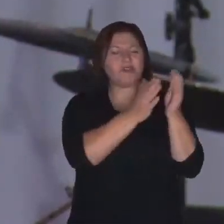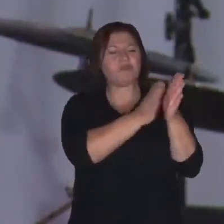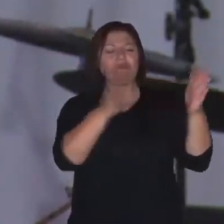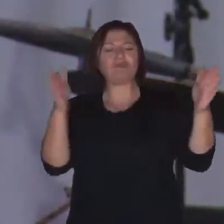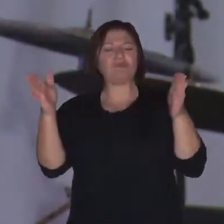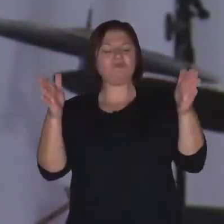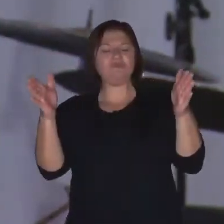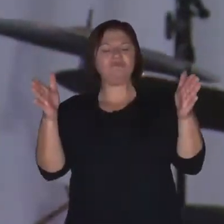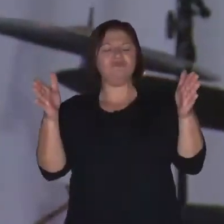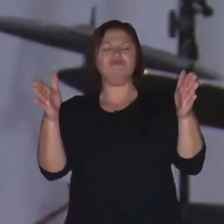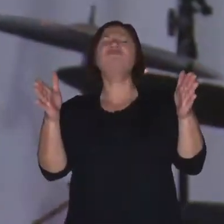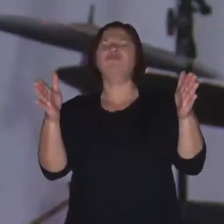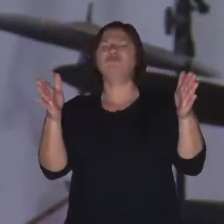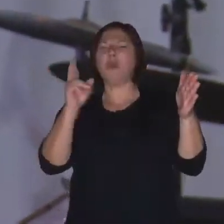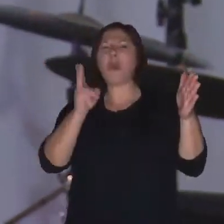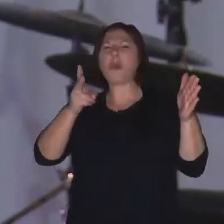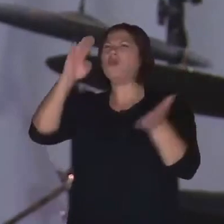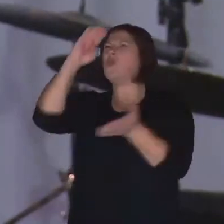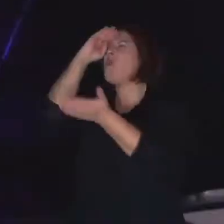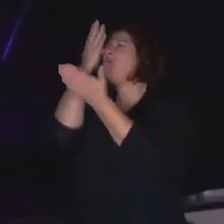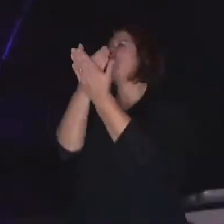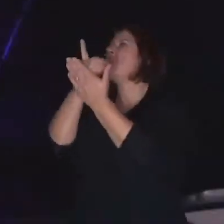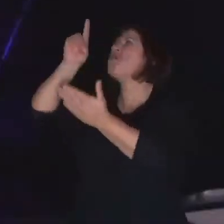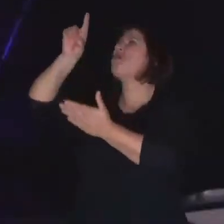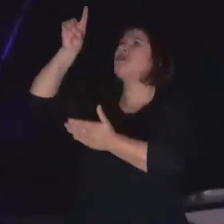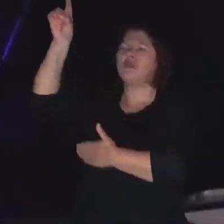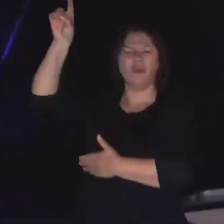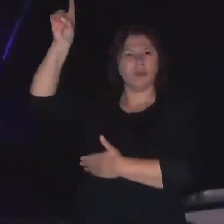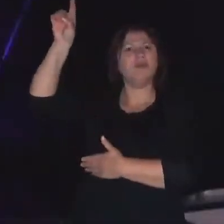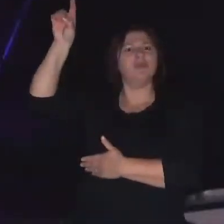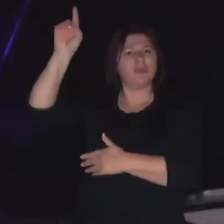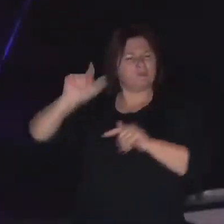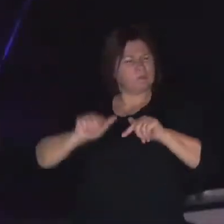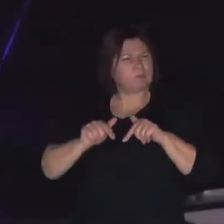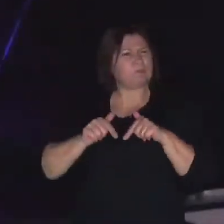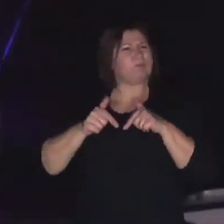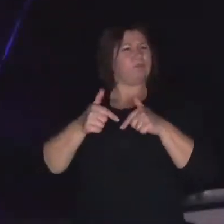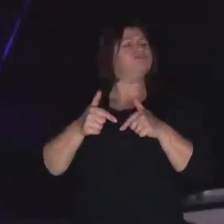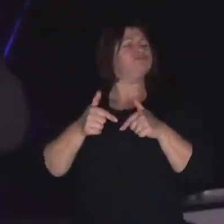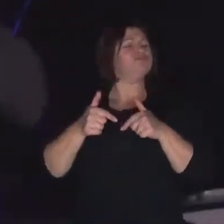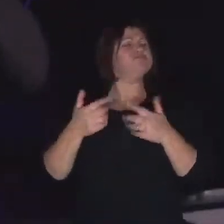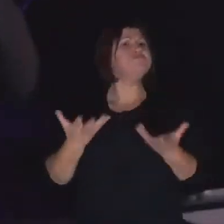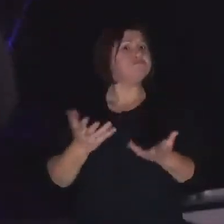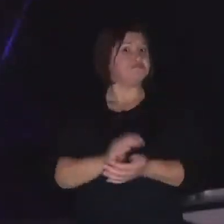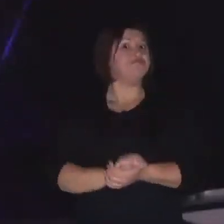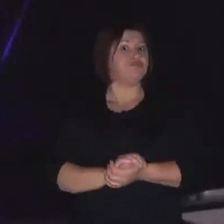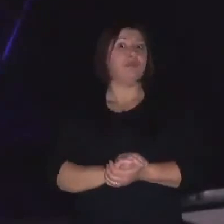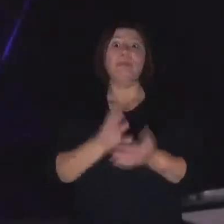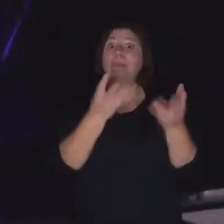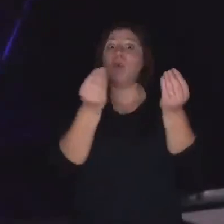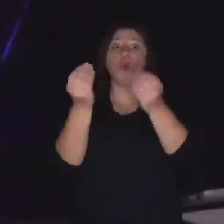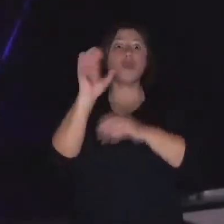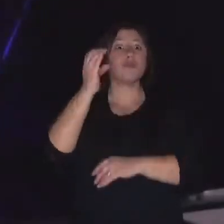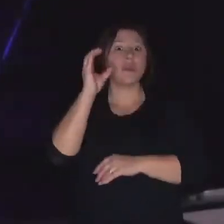Quanto que a ciência está avançando por conta desse coronavírus? Não está avançando apenas para o coronavírus. Está avançando para tanta coisa que